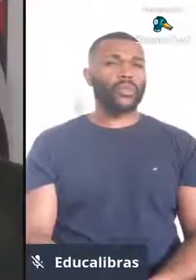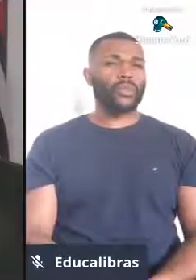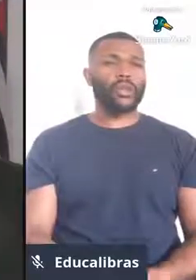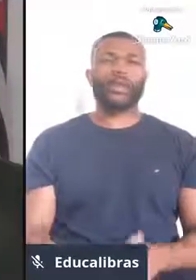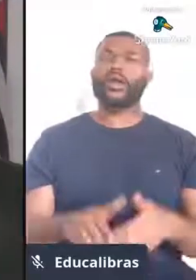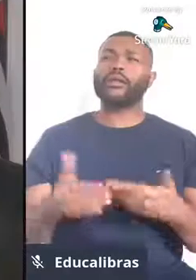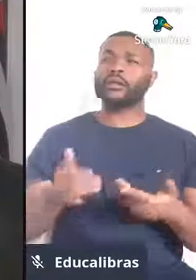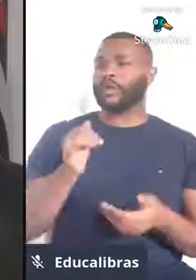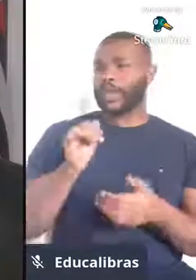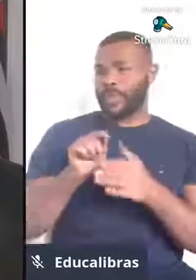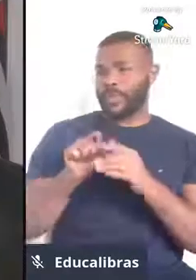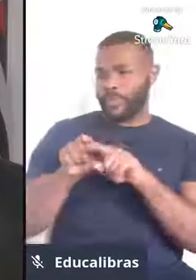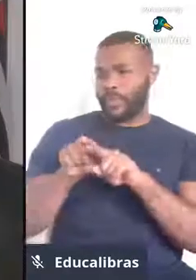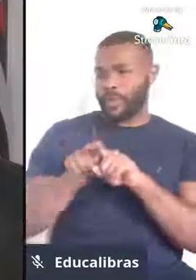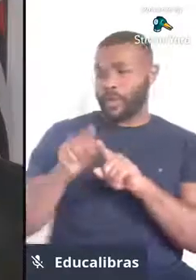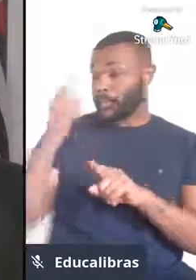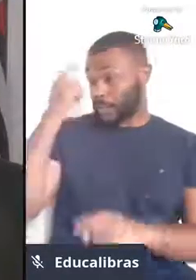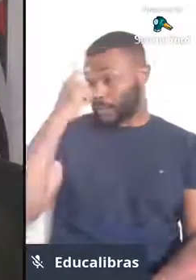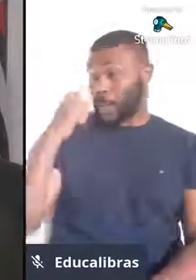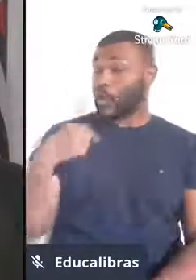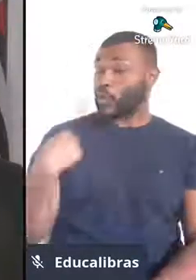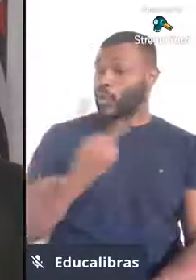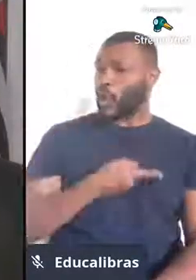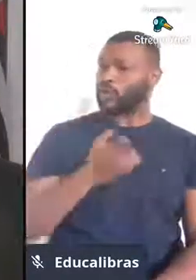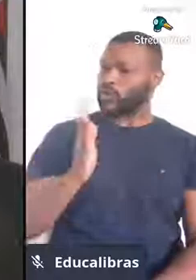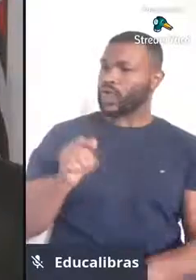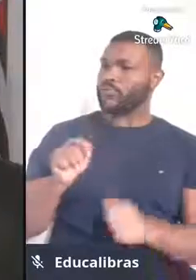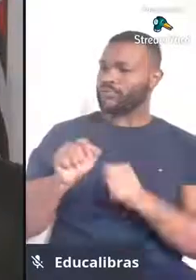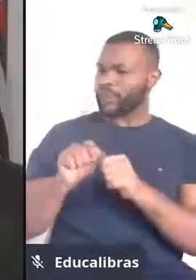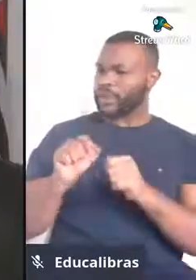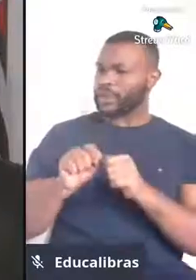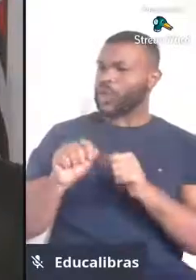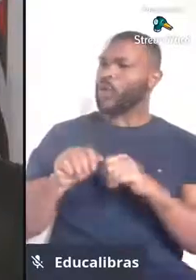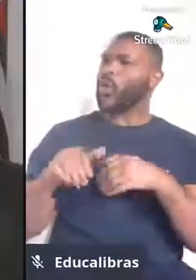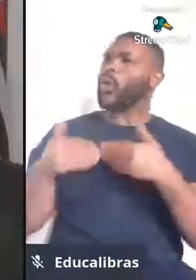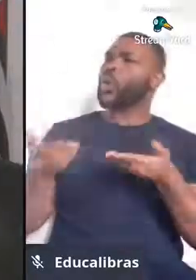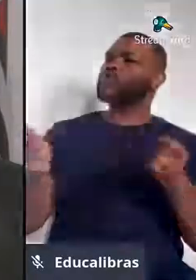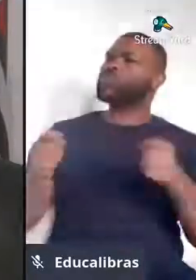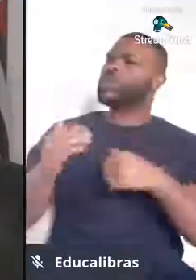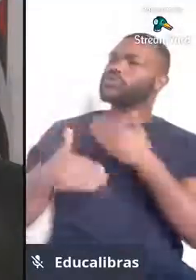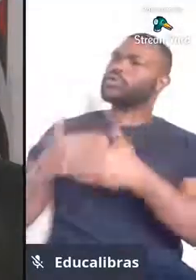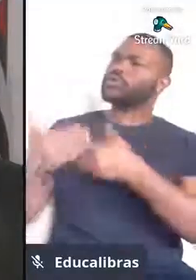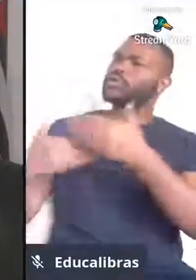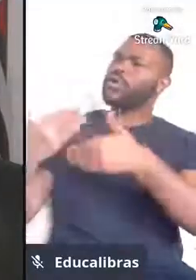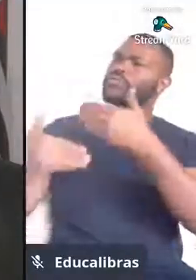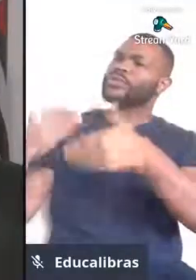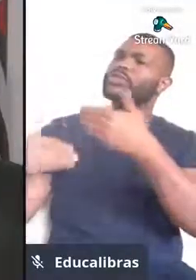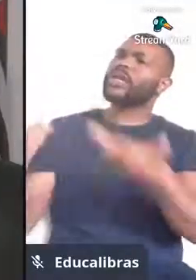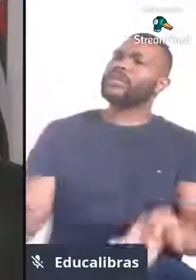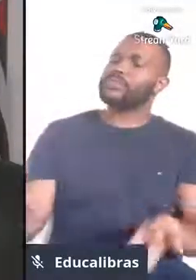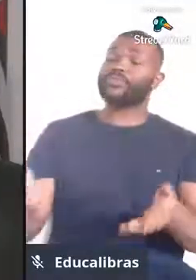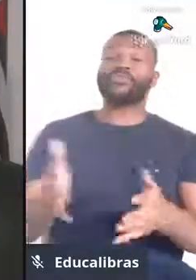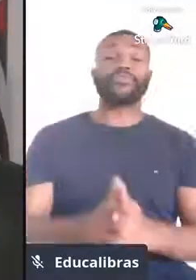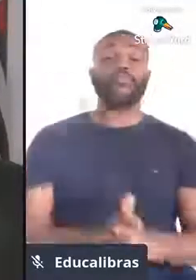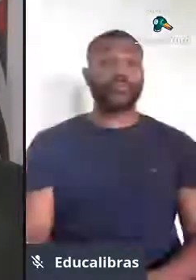pode? Então, o que a gente já está fazendo, onde a gente pode avançar? A gente tem uma questão na cidade de São Paulo que